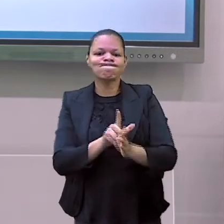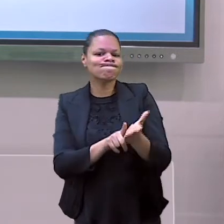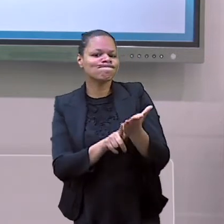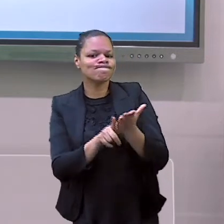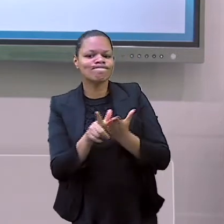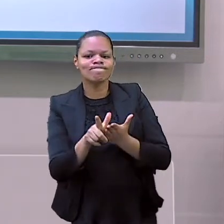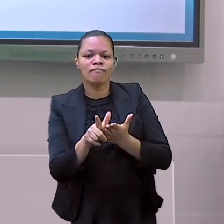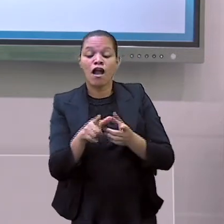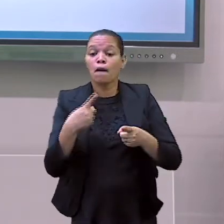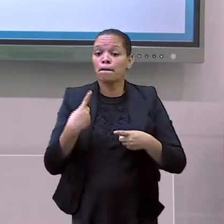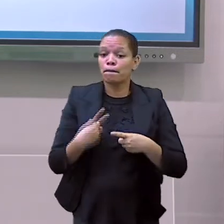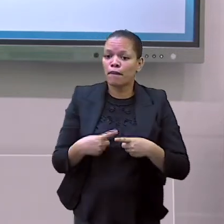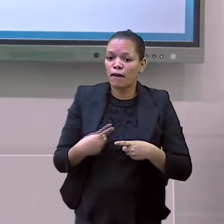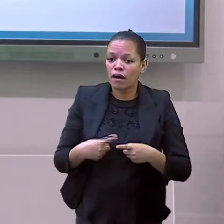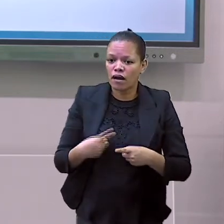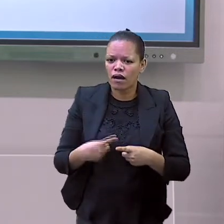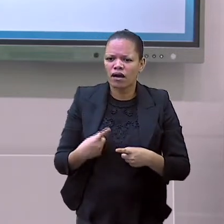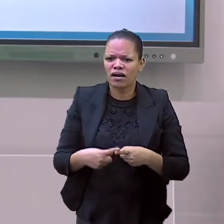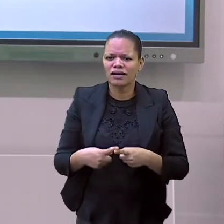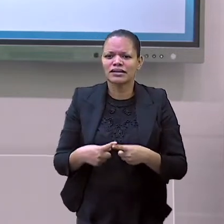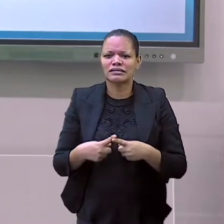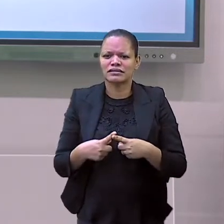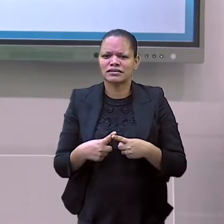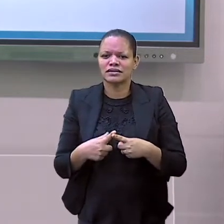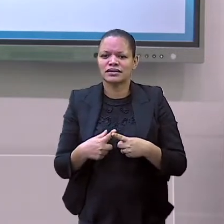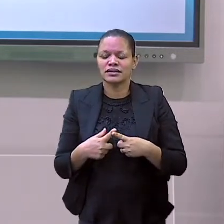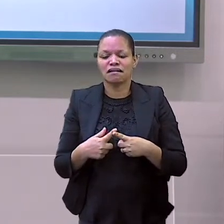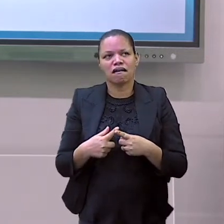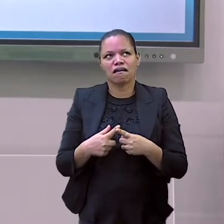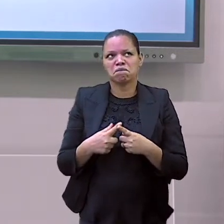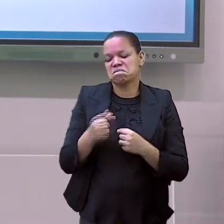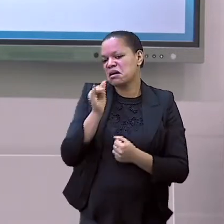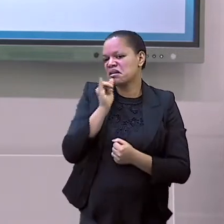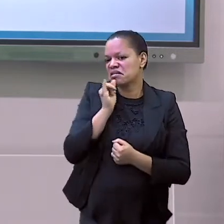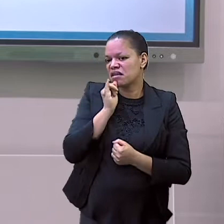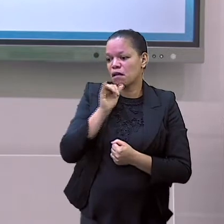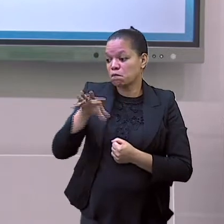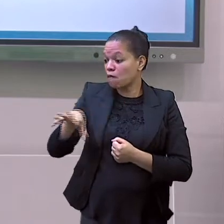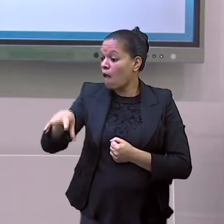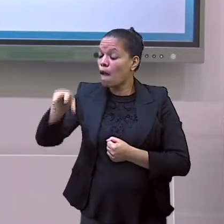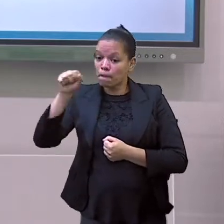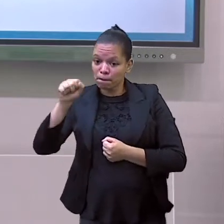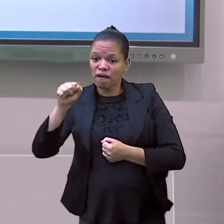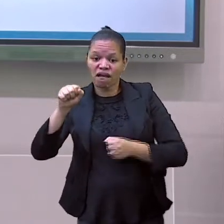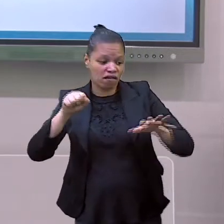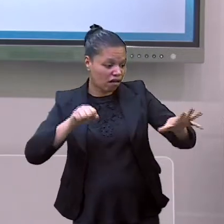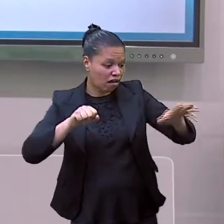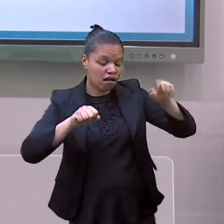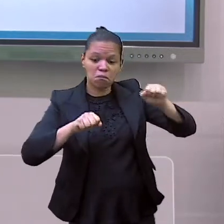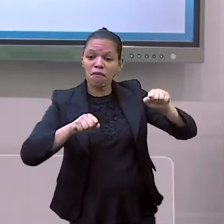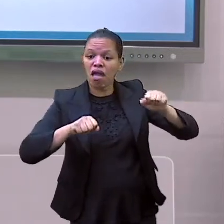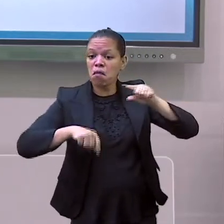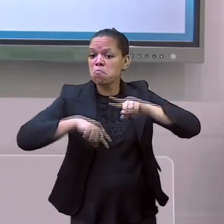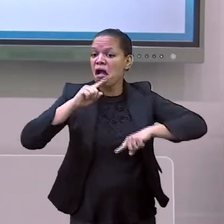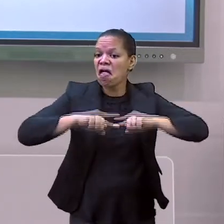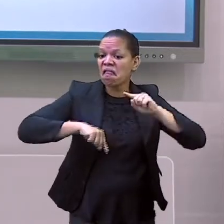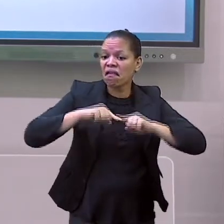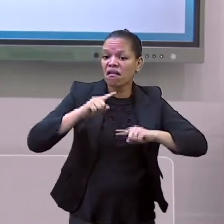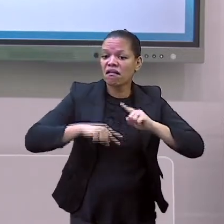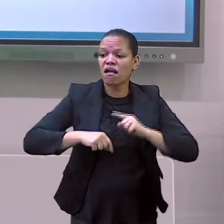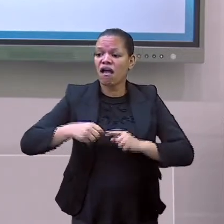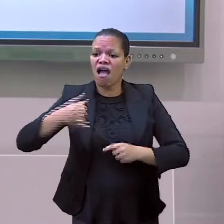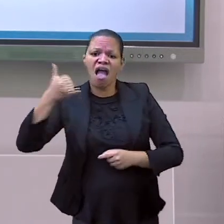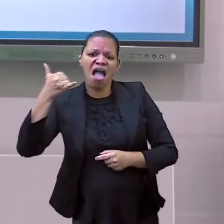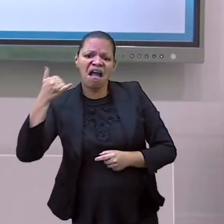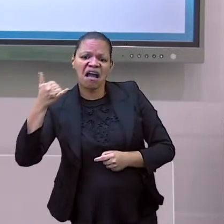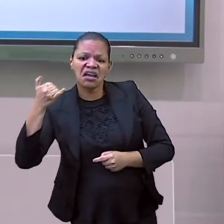Eu acabei de lavar a minha mão, mas eu já peguei aí na minha caneta, eu já peguei na minha garrafinha de